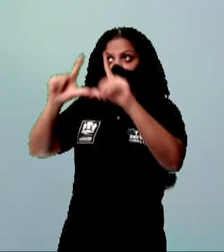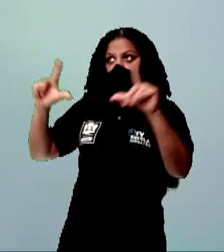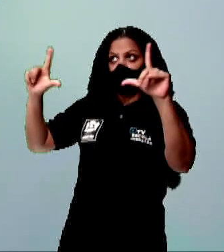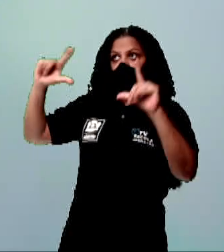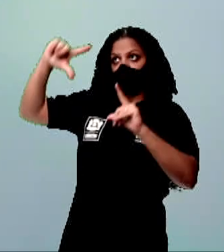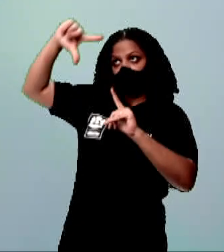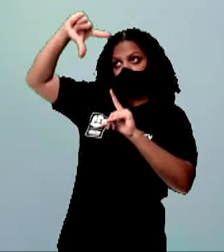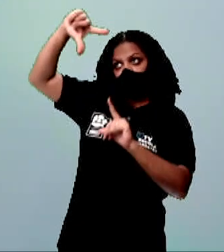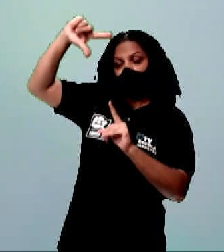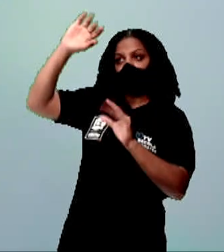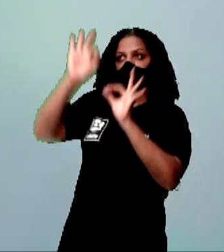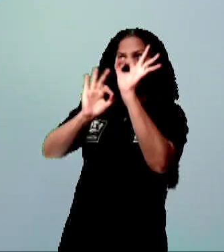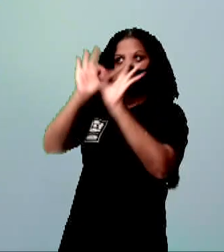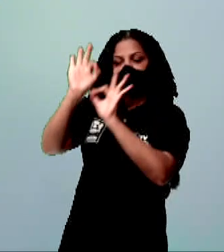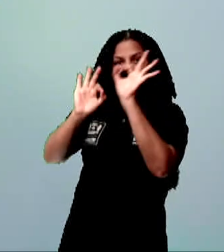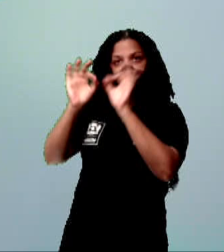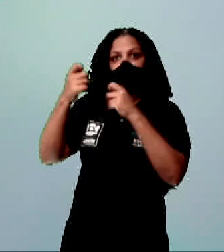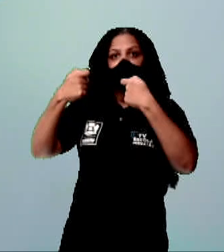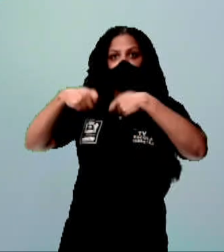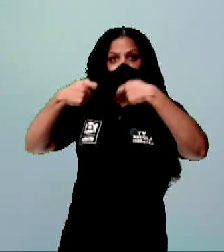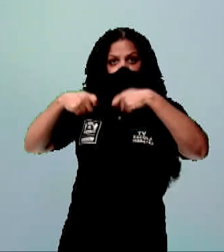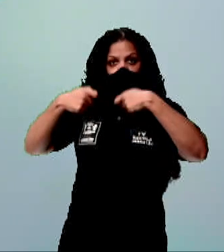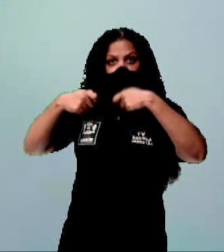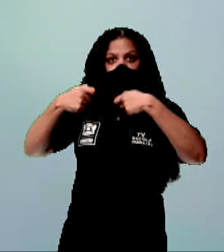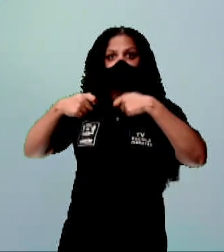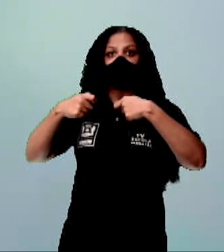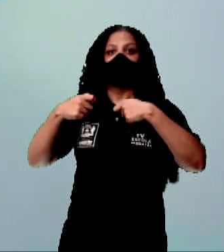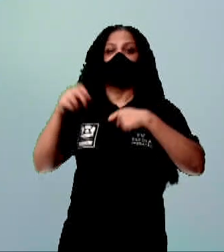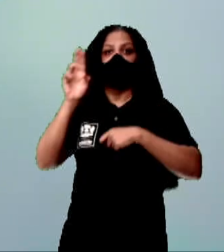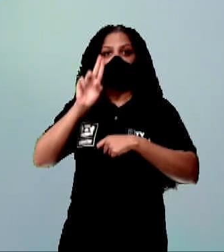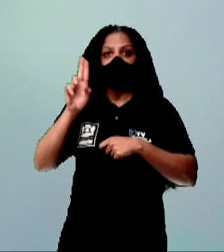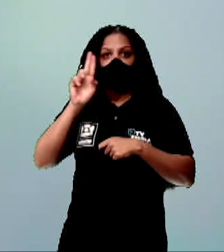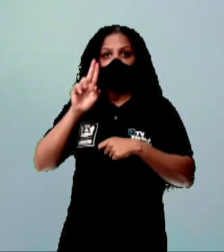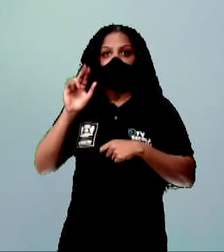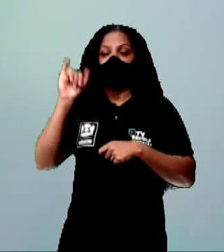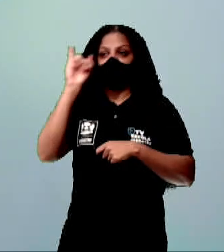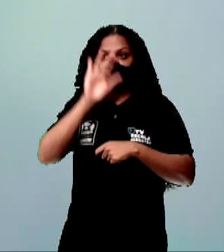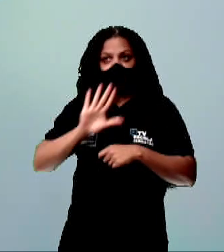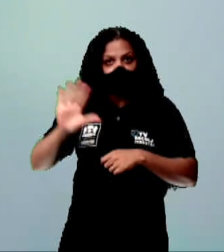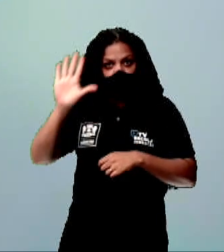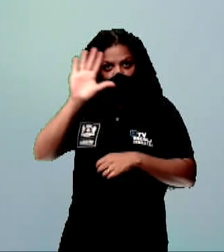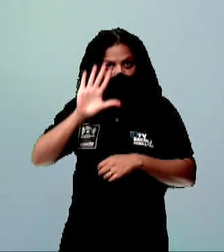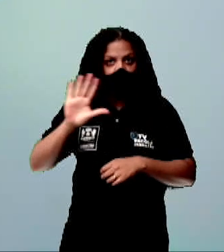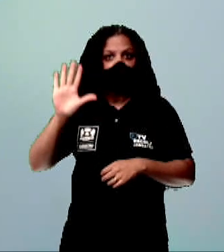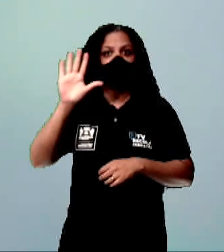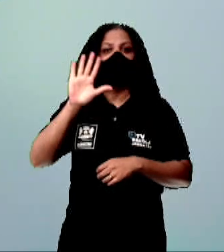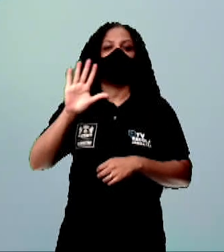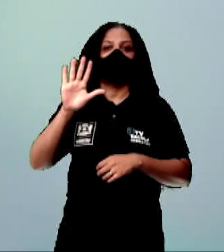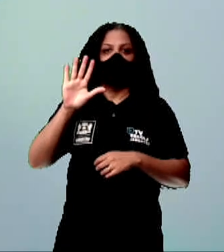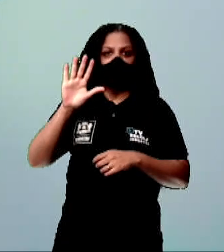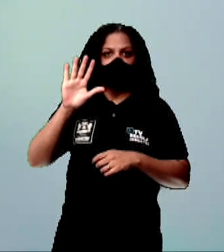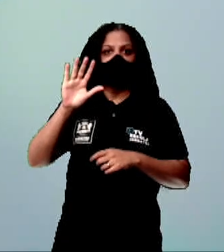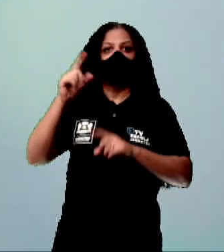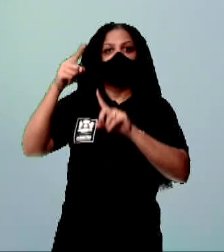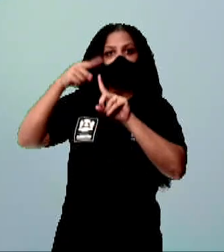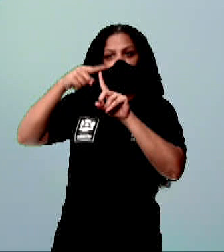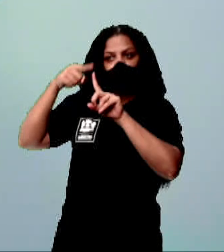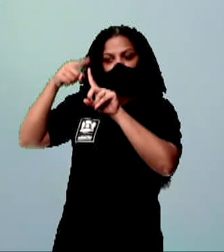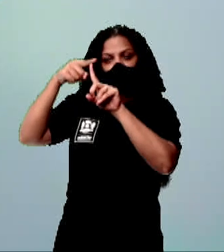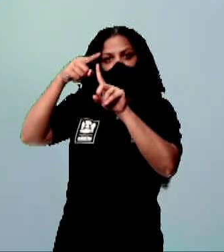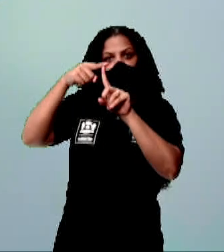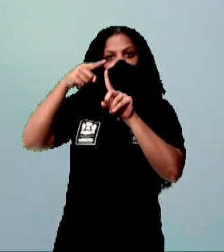a linguagem não verbal, que são as imagens. Por quê? Porque ele é um tipo de